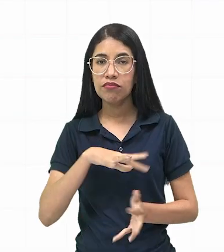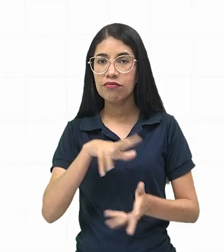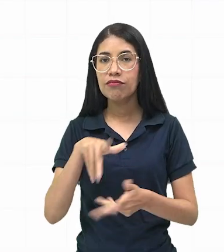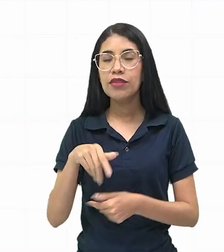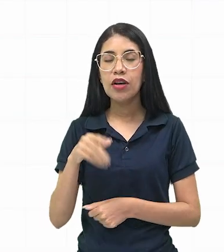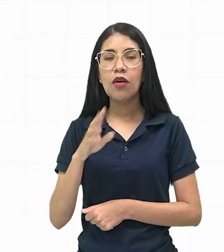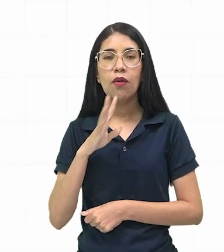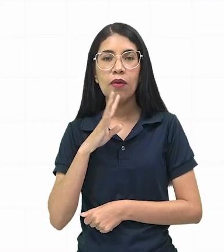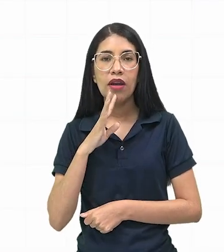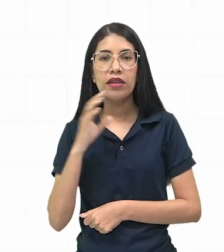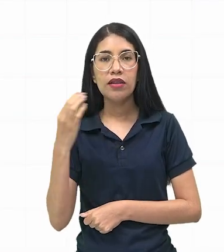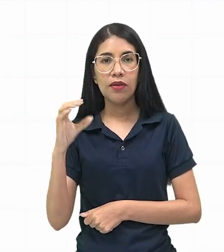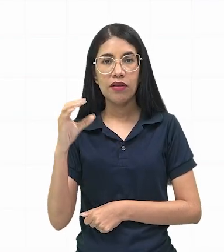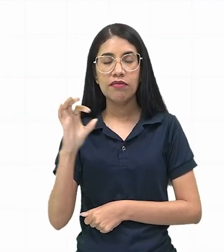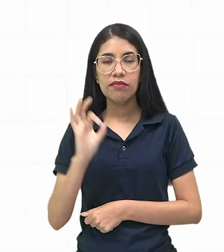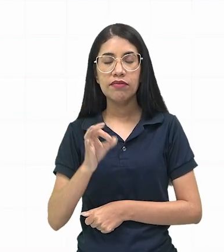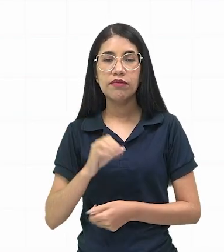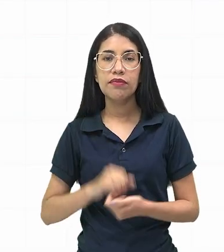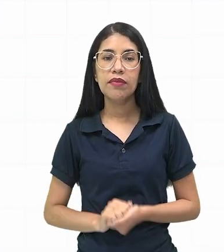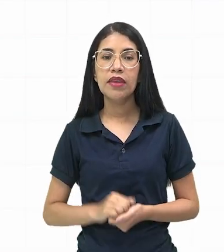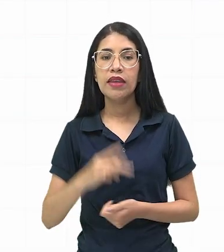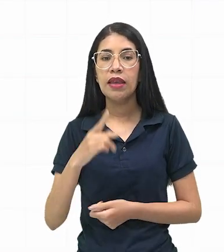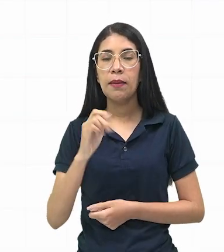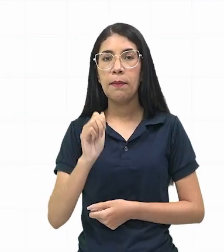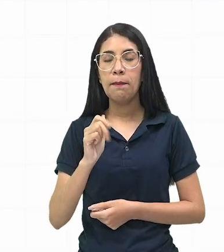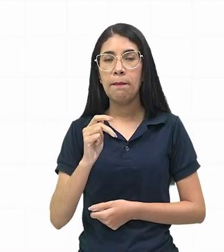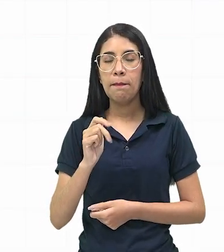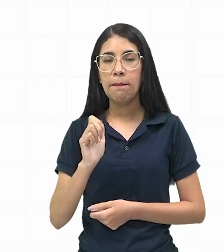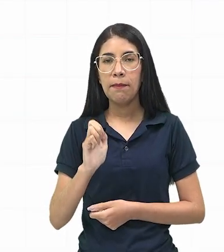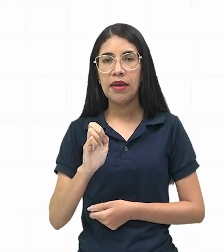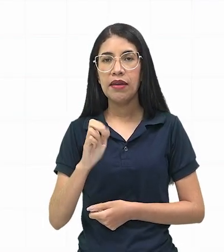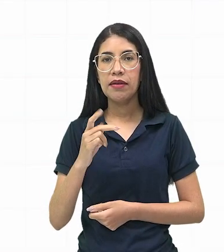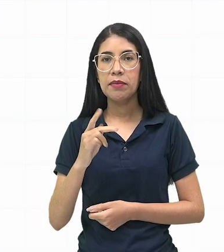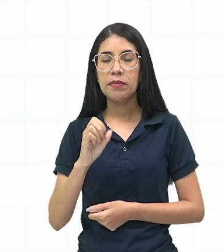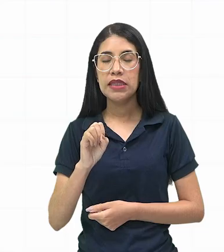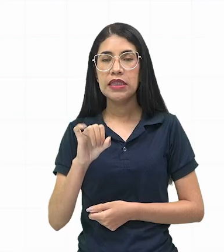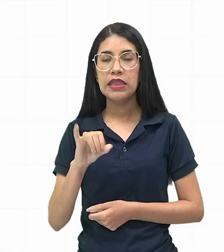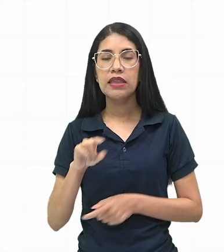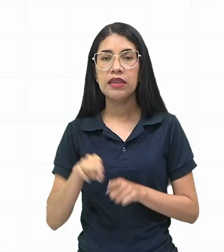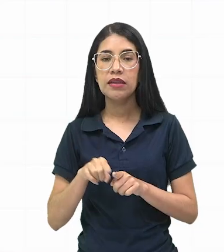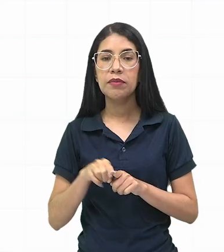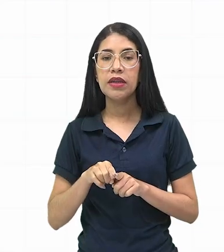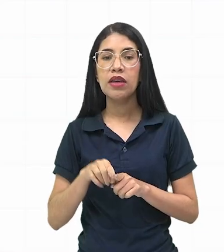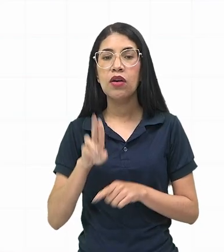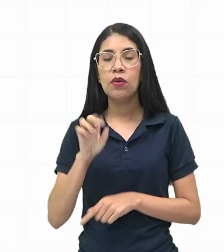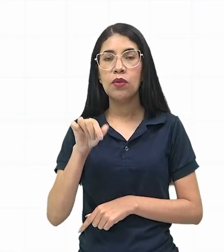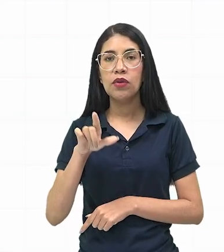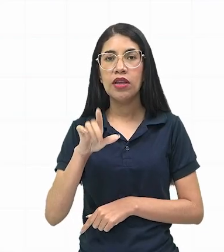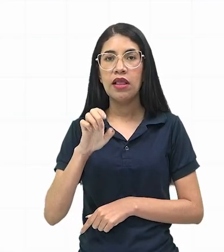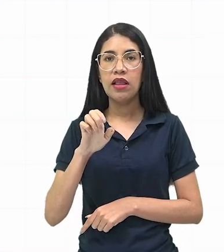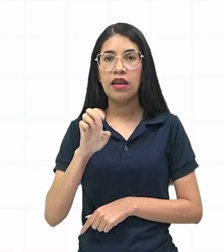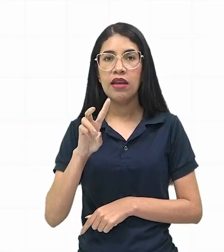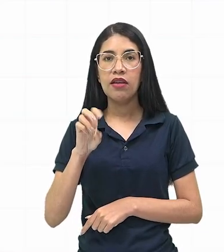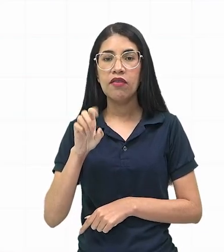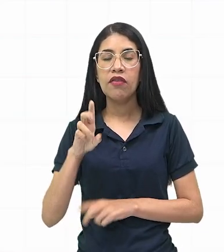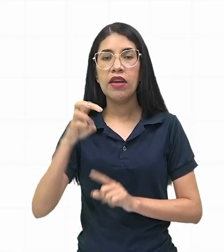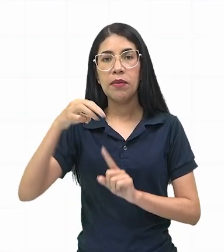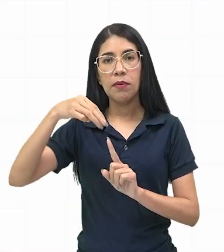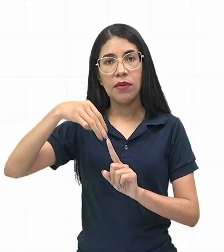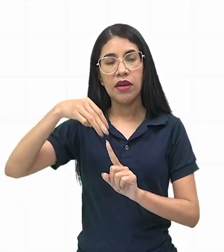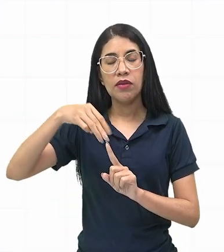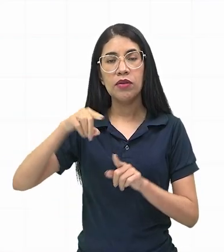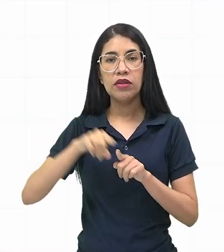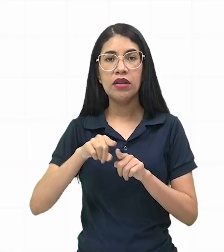Coca-Cola. Eu tenho certeza disso, tá? Pepsi é outra transnacional. A Unilever também. A McDonald's também é